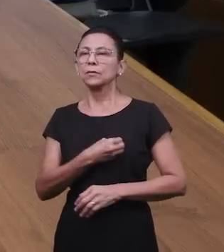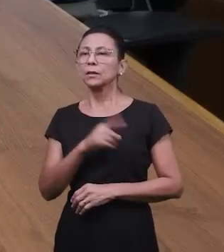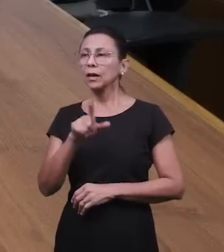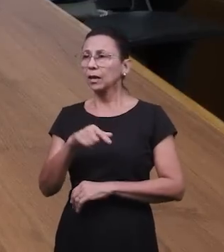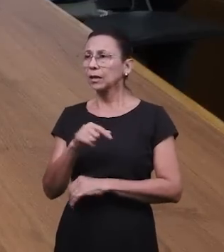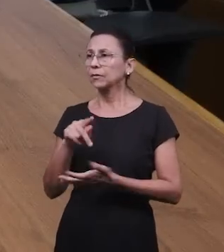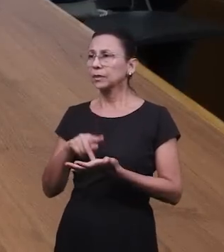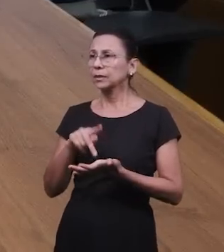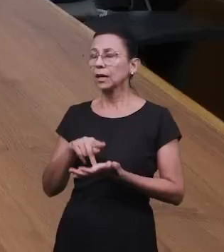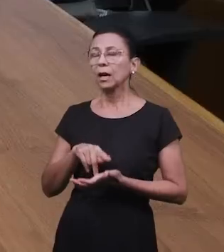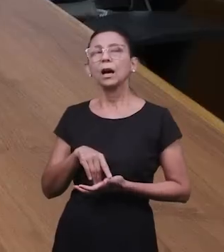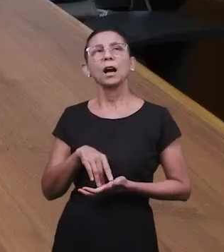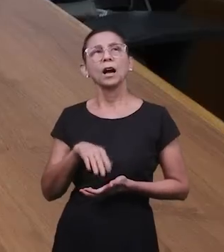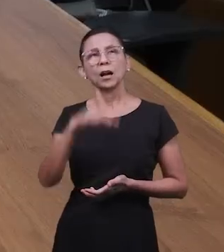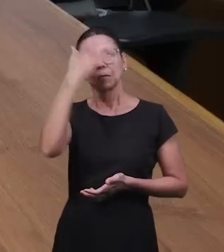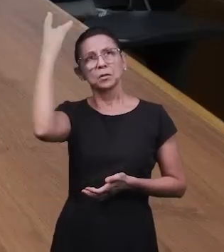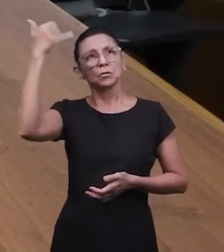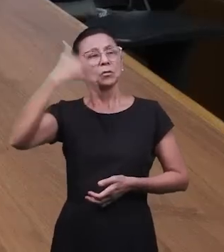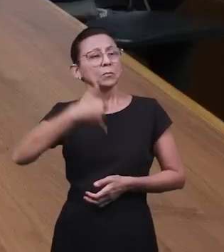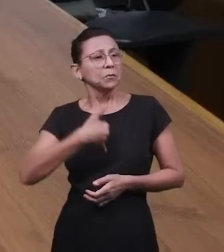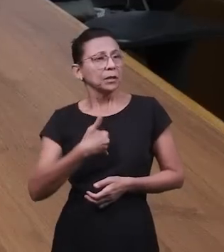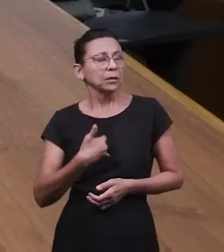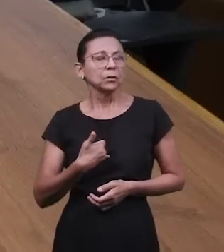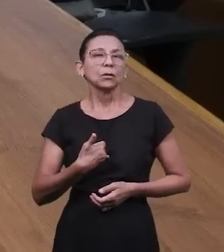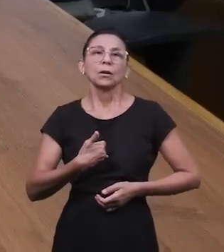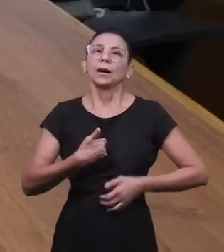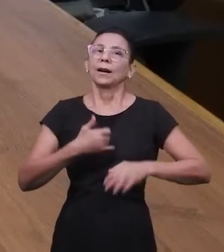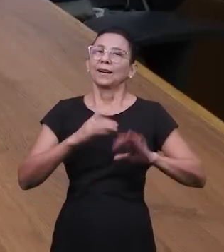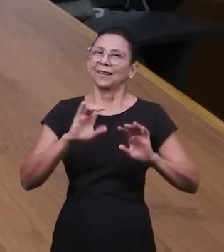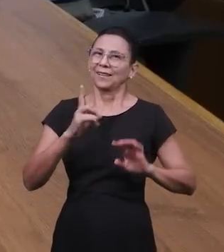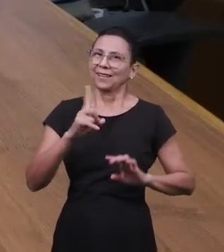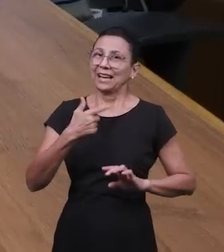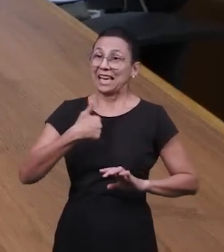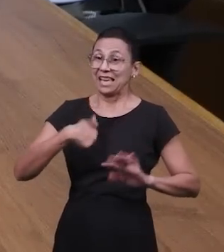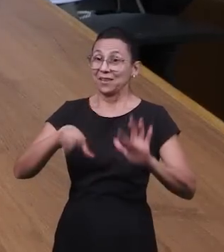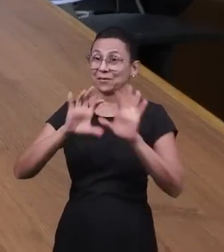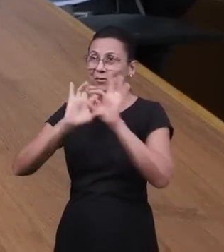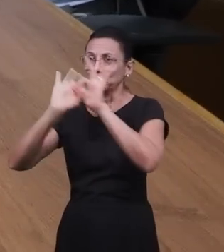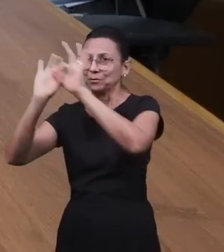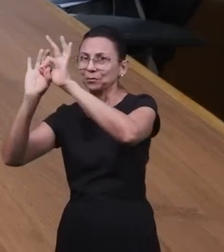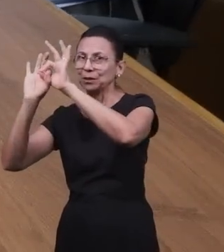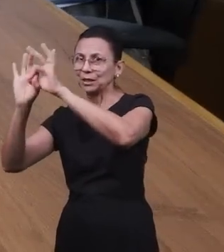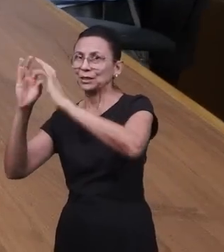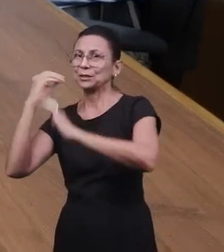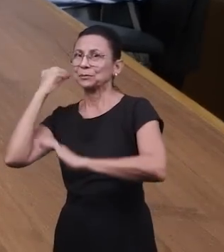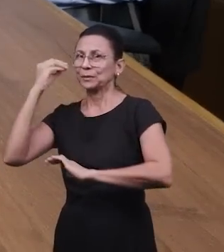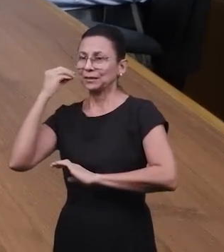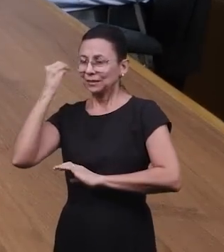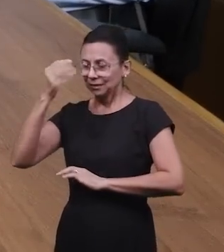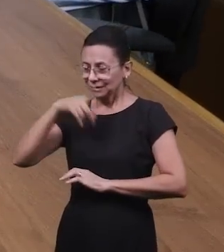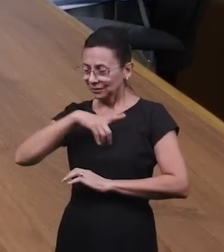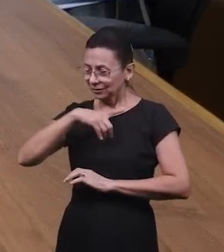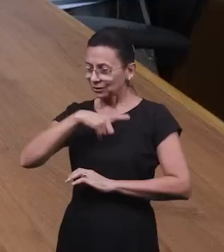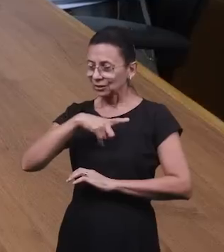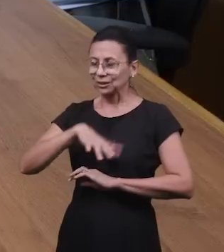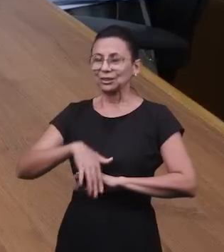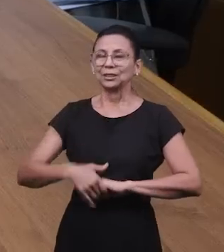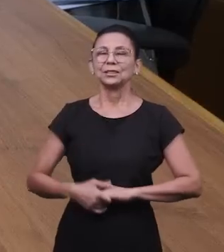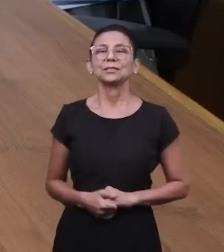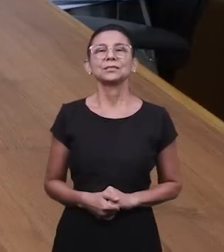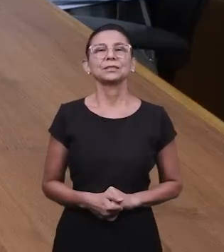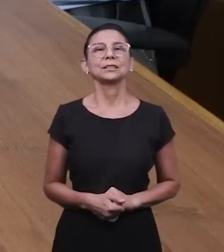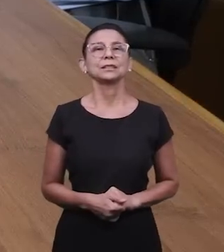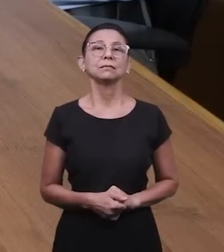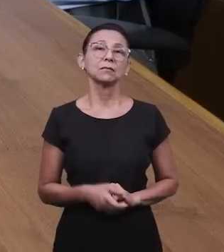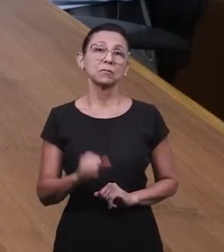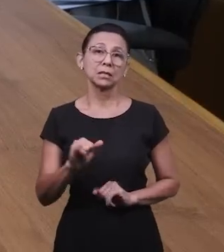contou, não. Eu tive encontro com ele. Glória a Deus. Eu estou em comunhão com ele. Estou em comunhão com ele. E se eu estou em comunhão com ele, e se isso é verdade, eu não